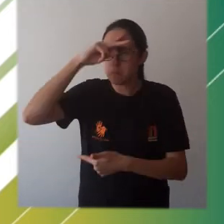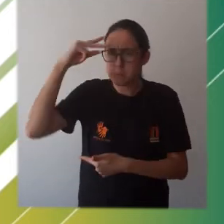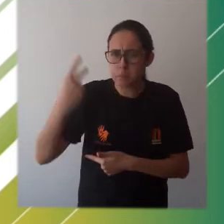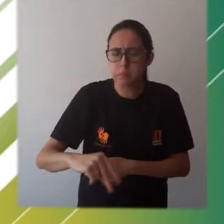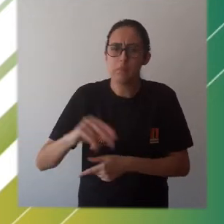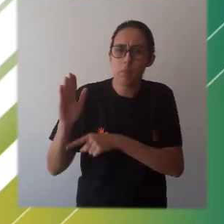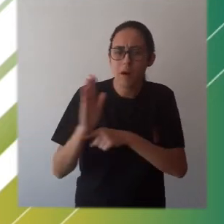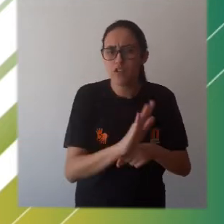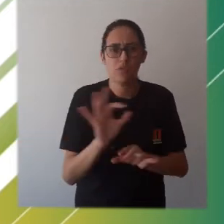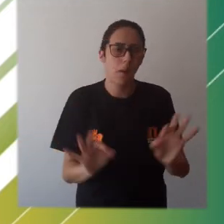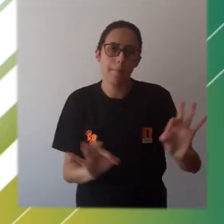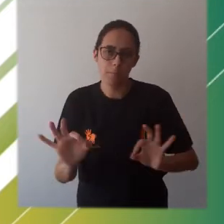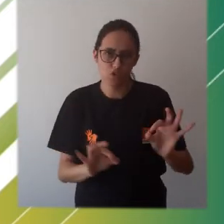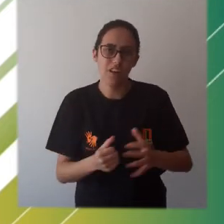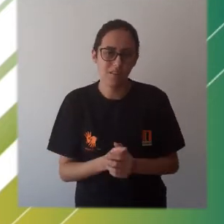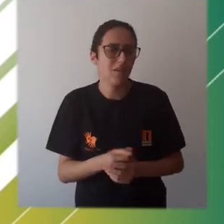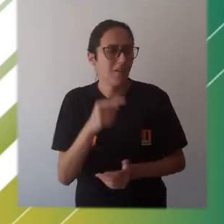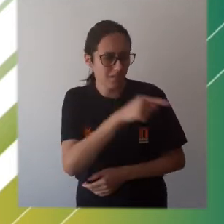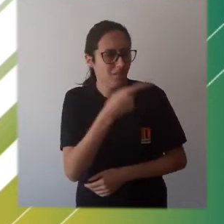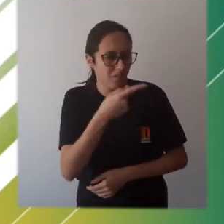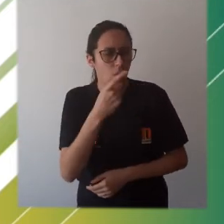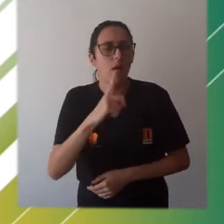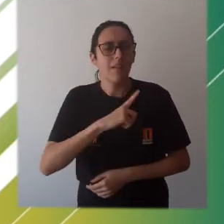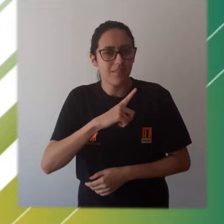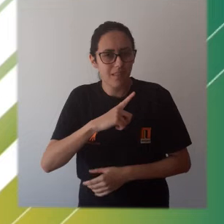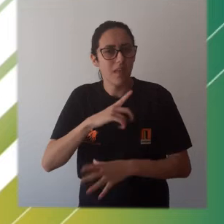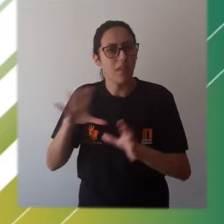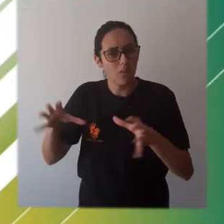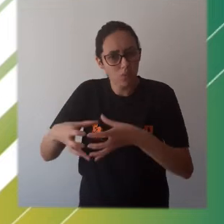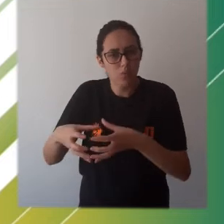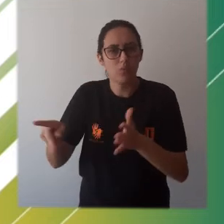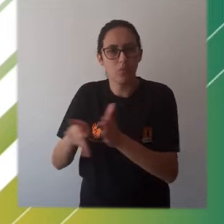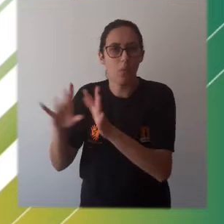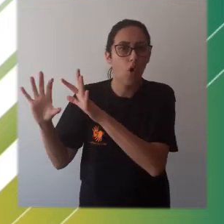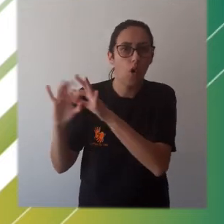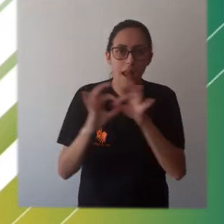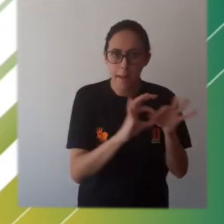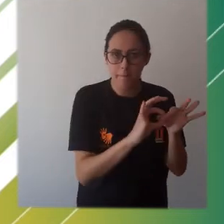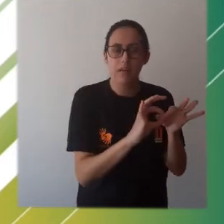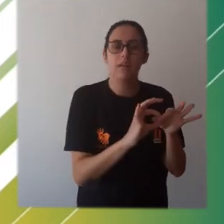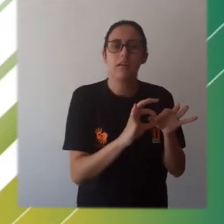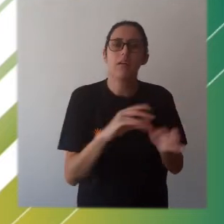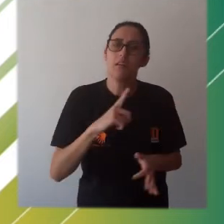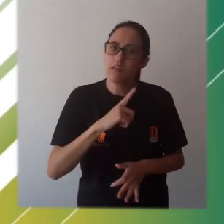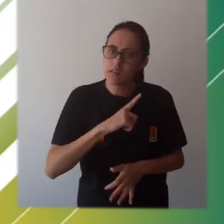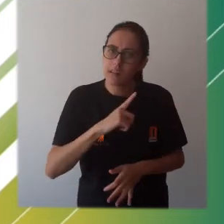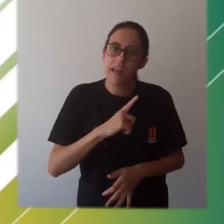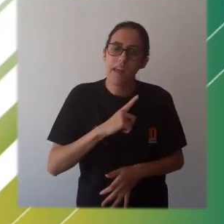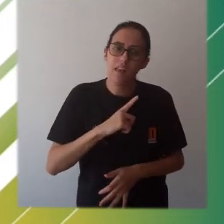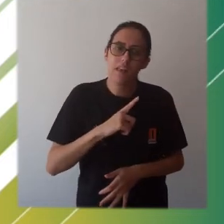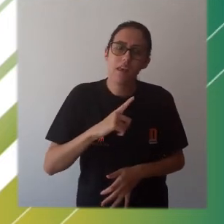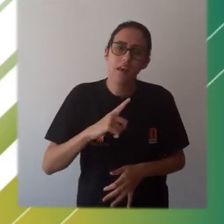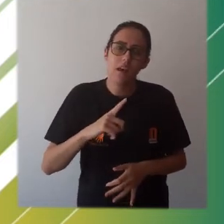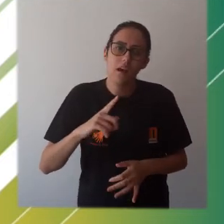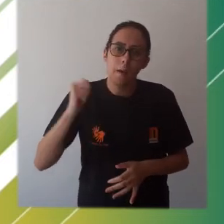com novos projetos. Como você falou, nós temos o Geração Olímpica hoje, que a gente já tem um